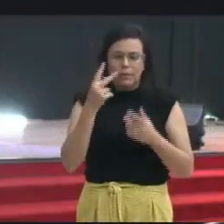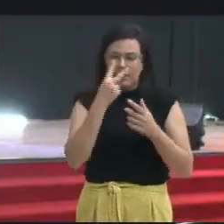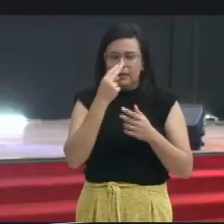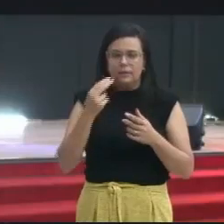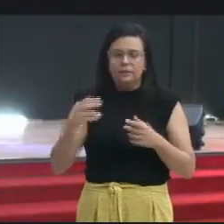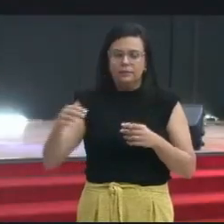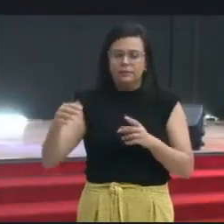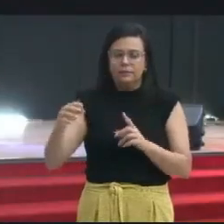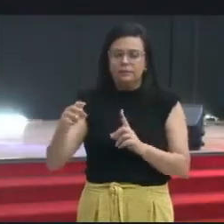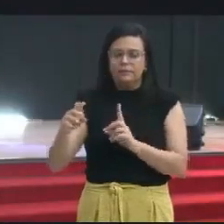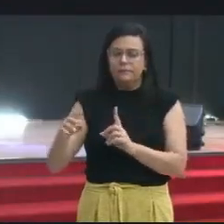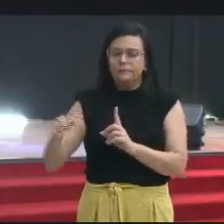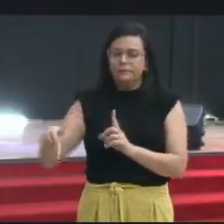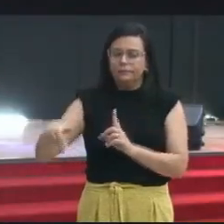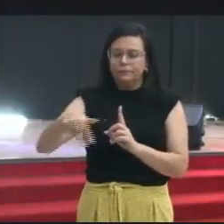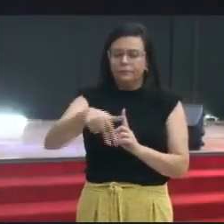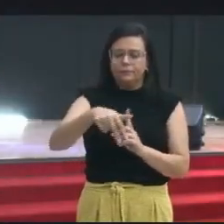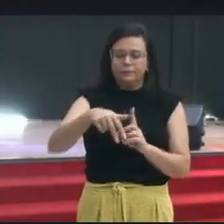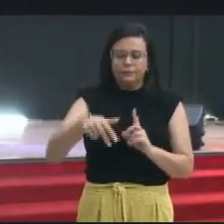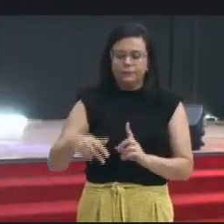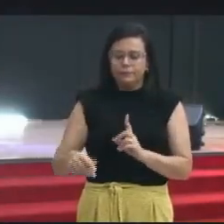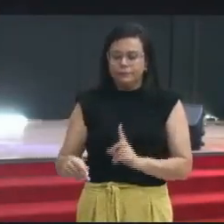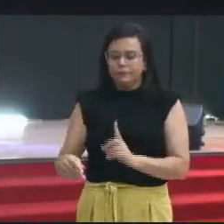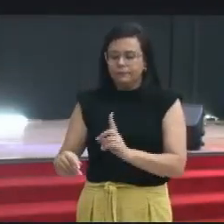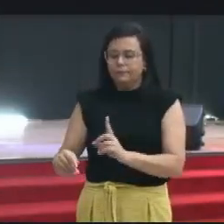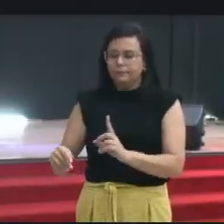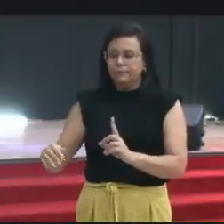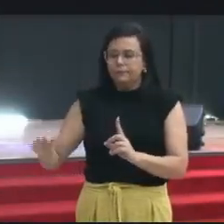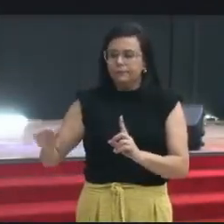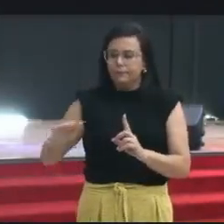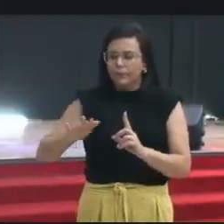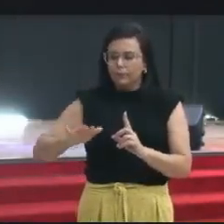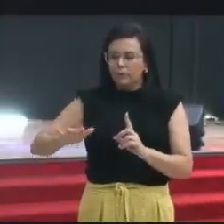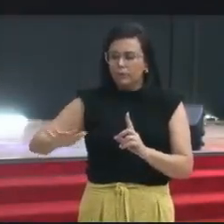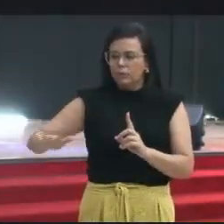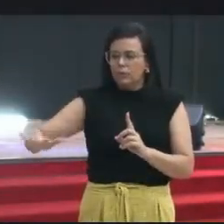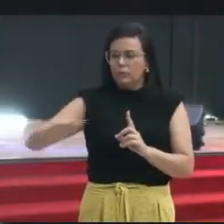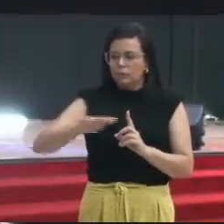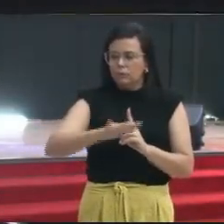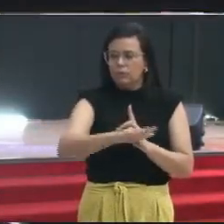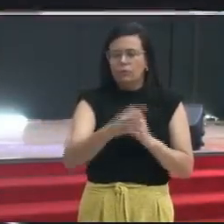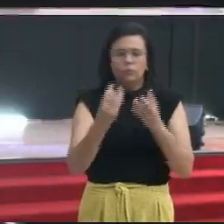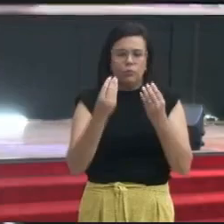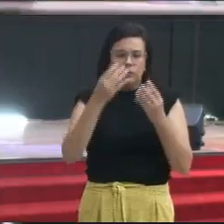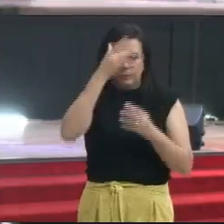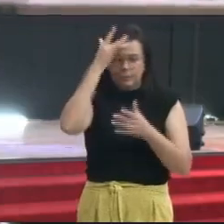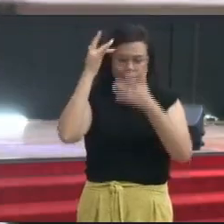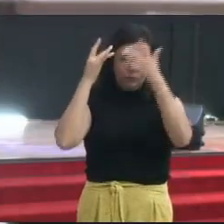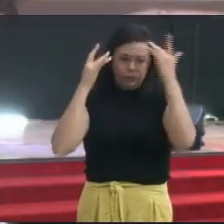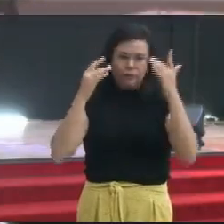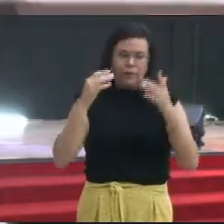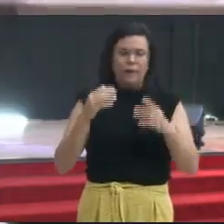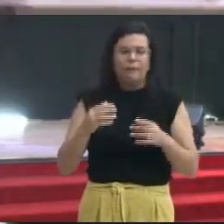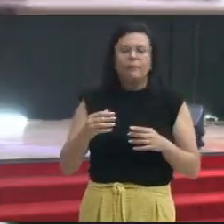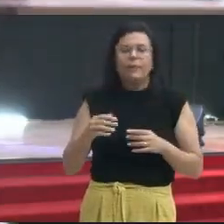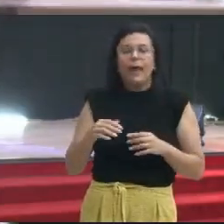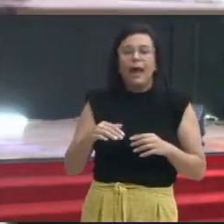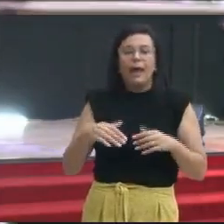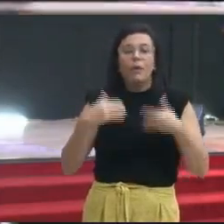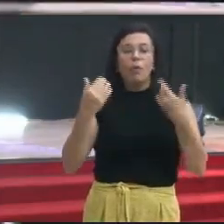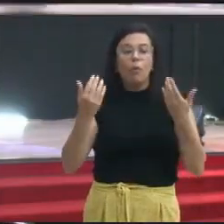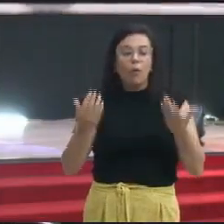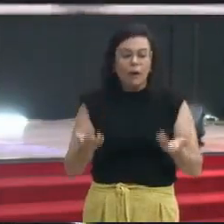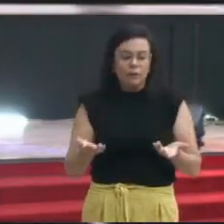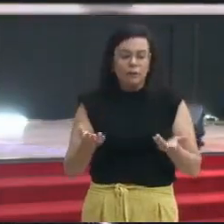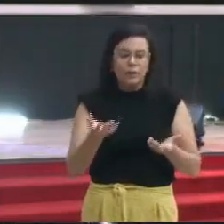falando que ele cura, estão falando que ele é maravilhoso, eu preciso ver ele. E aí Zaqueu disse: só tem um jeito, eu vou subir numa árvore, e quando ele passar